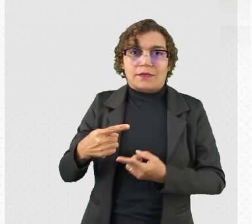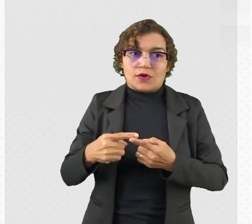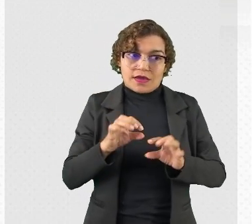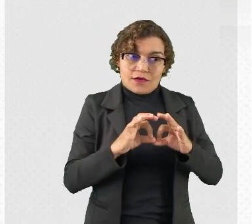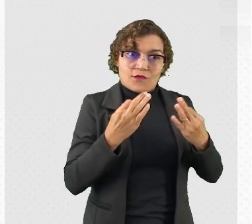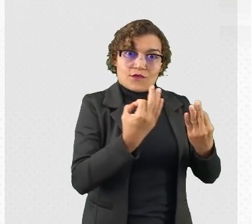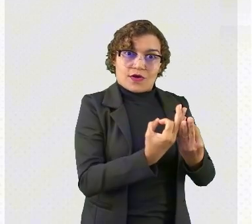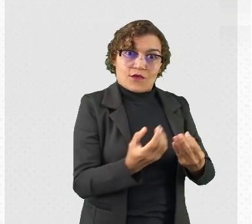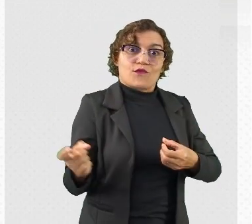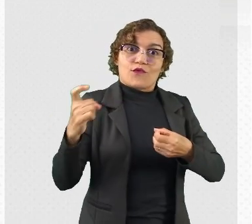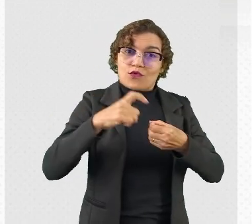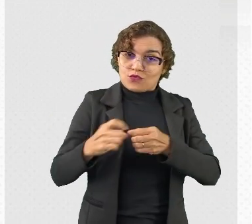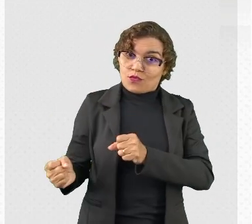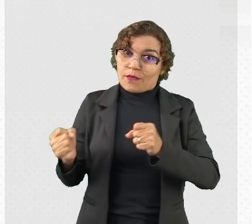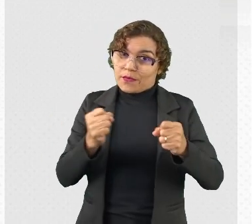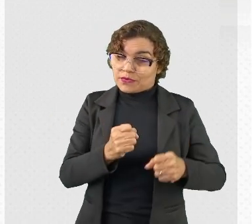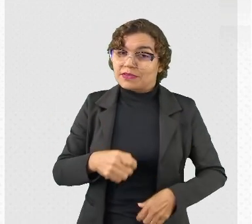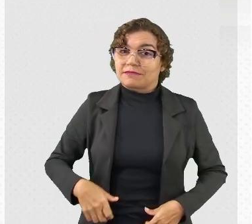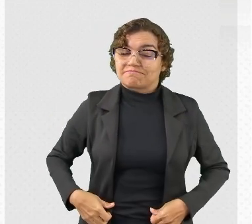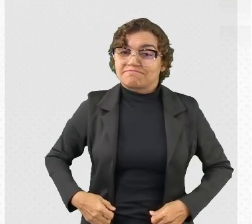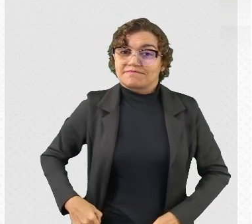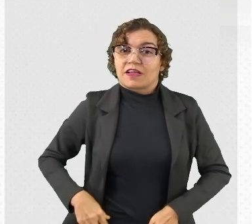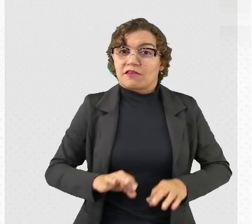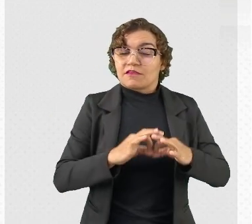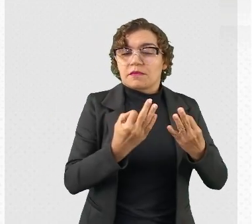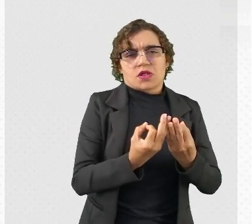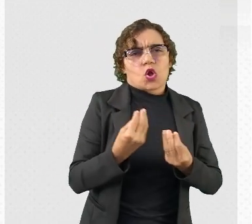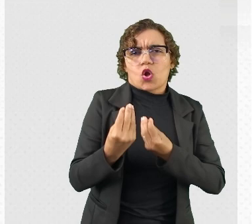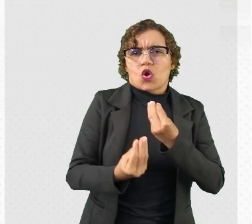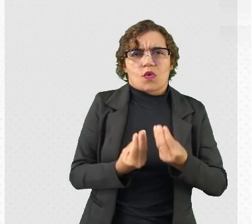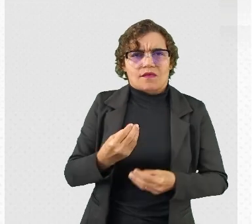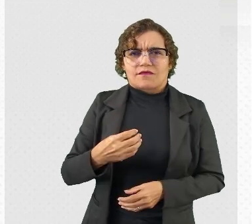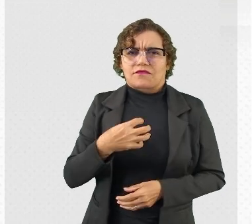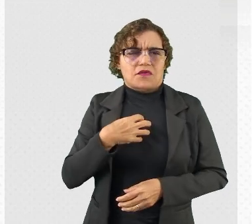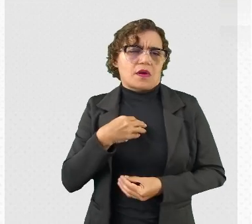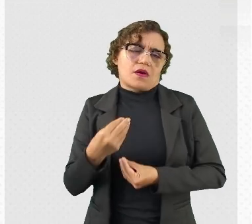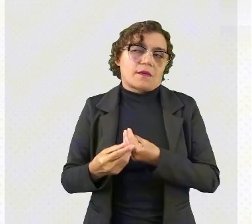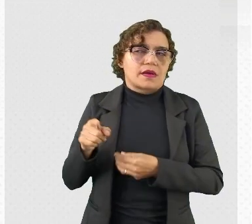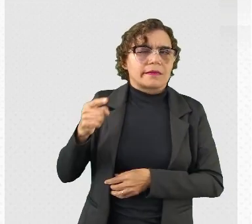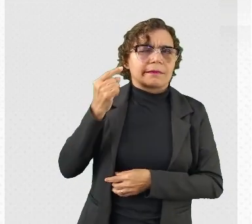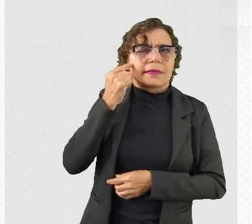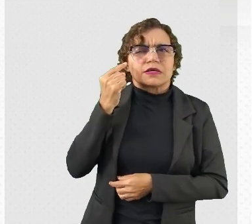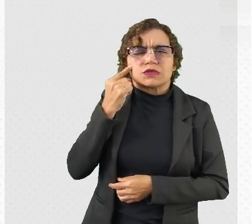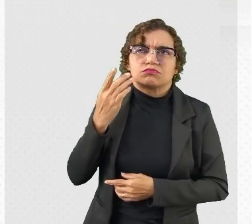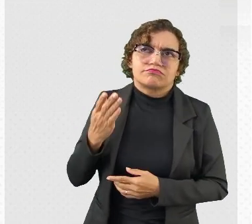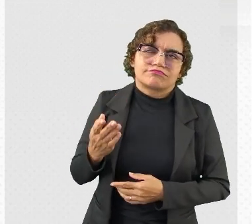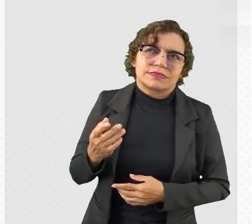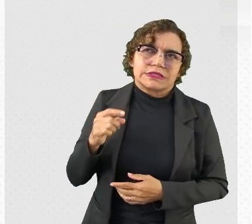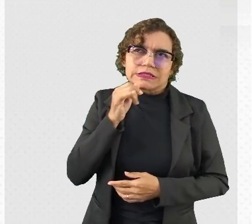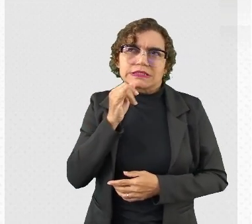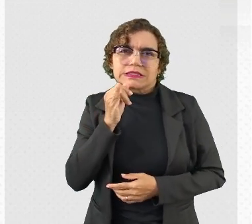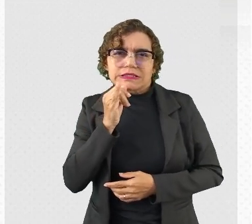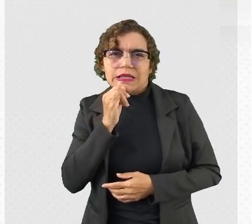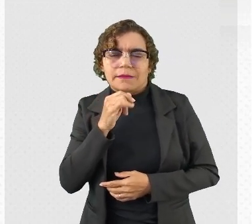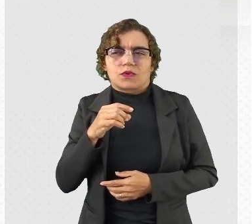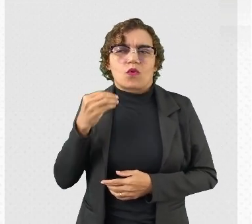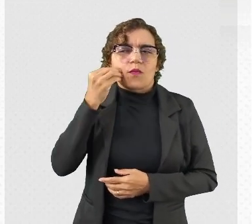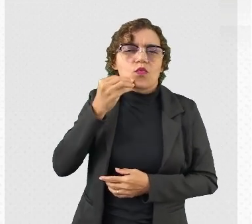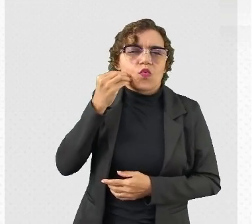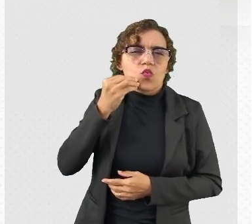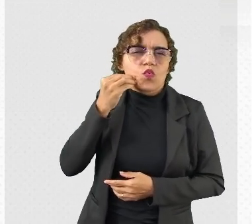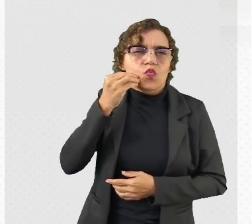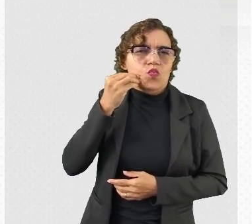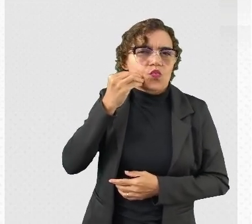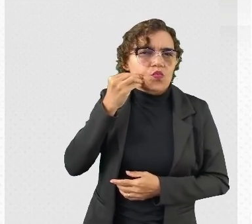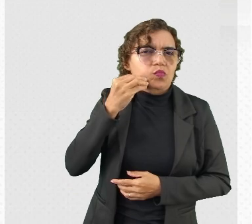poder, os Médici. Então, de que maneira ele poderia fazer isso? Né? Ele pensou, bom, já que ele adquiriu muita experiência